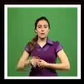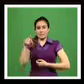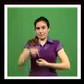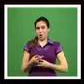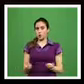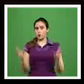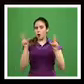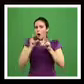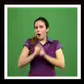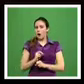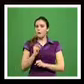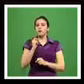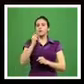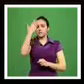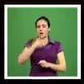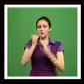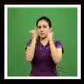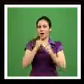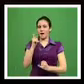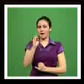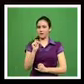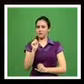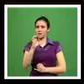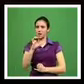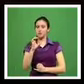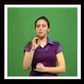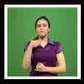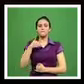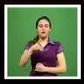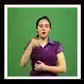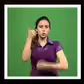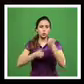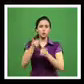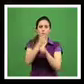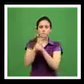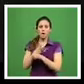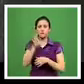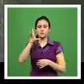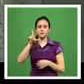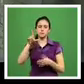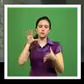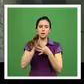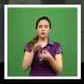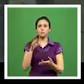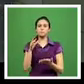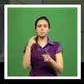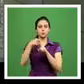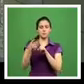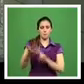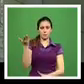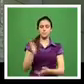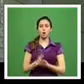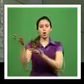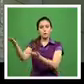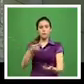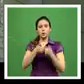será uma das inovações da Semana Internacional da ESEC, um concurso de vídeo sobre o tema da sustentabilidade. Convidamos então todos que queiram vir até à